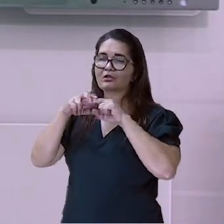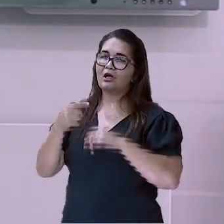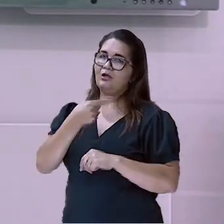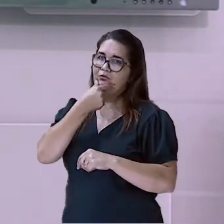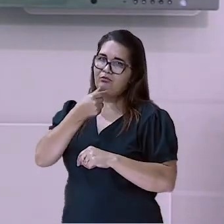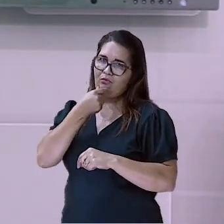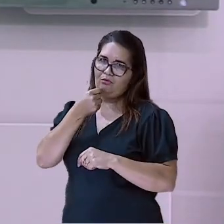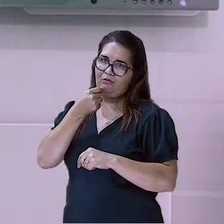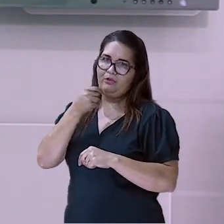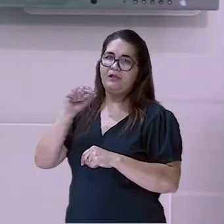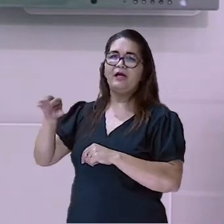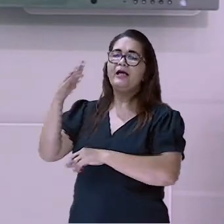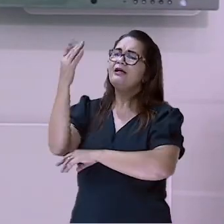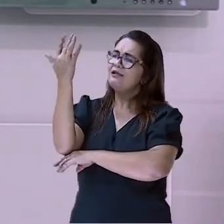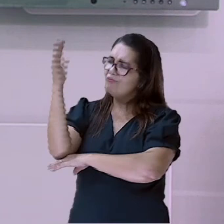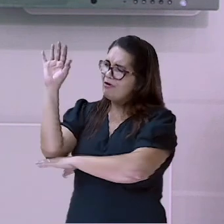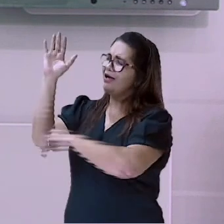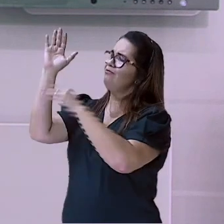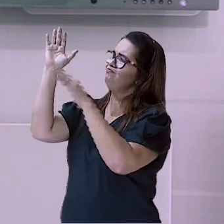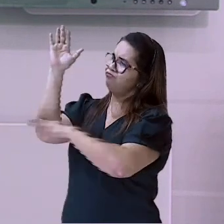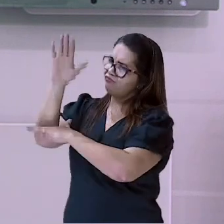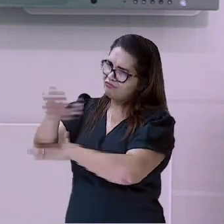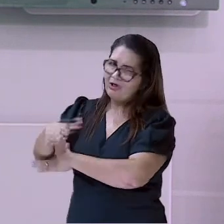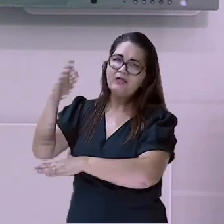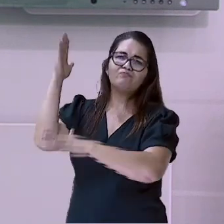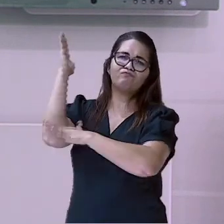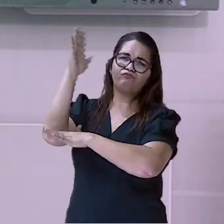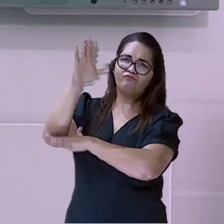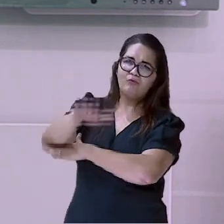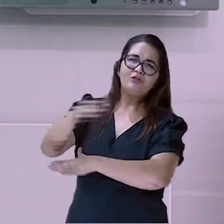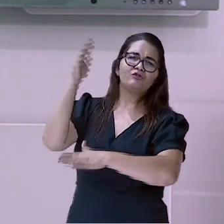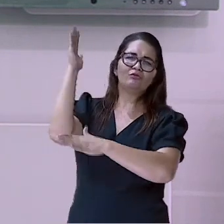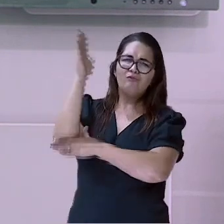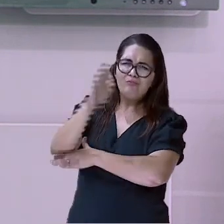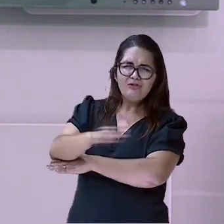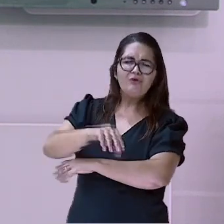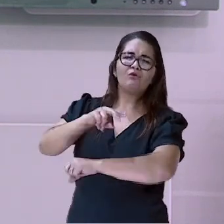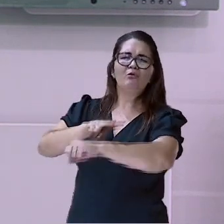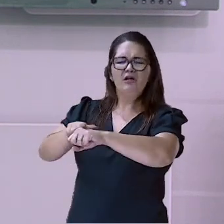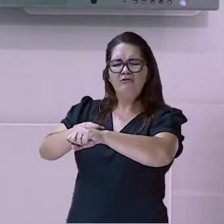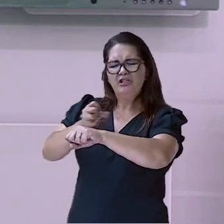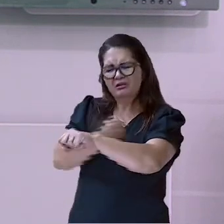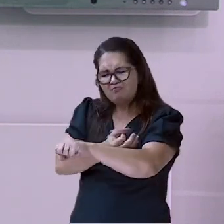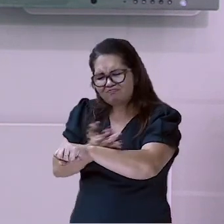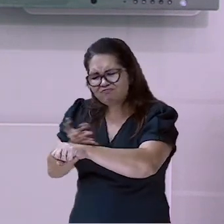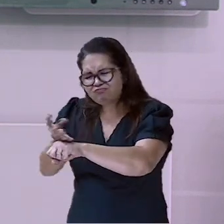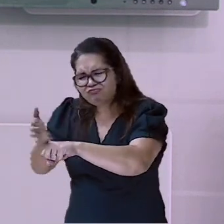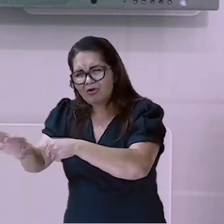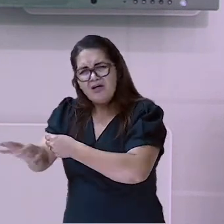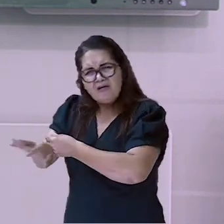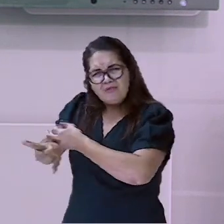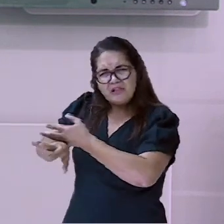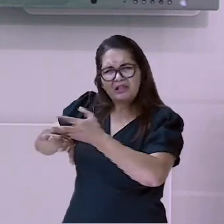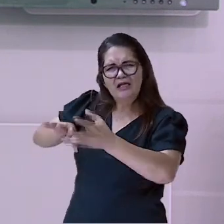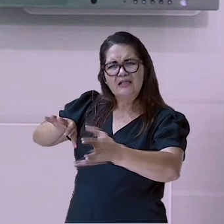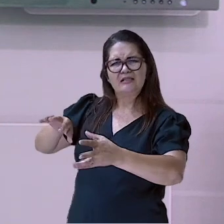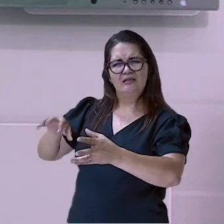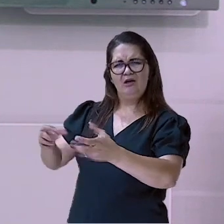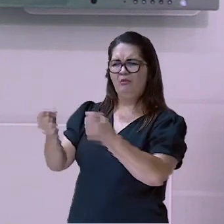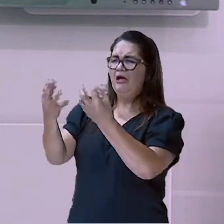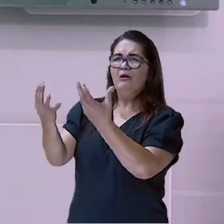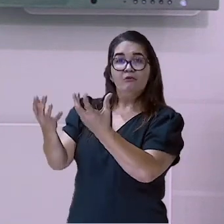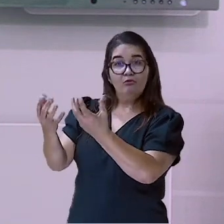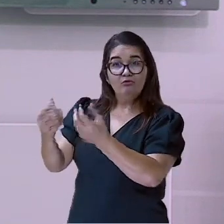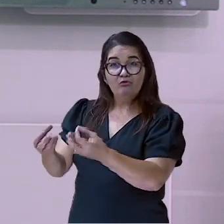prejudicando a mata de cocais. Então, é preciso ter um olhar, um cuidado, para que a gente tenha uma mata preservada. O